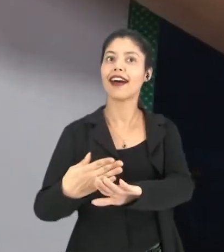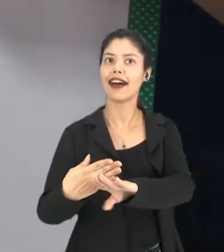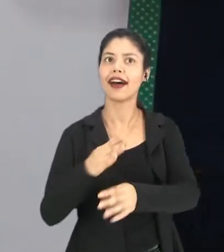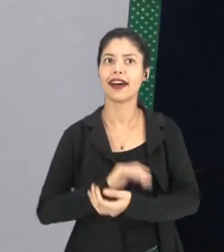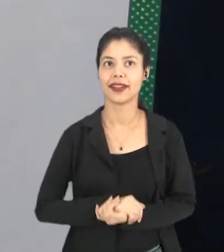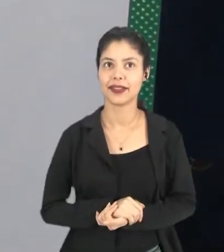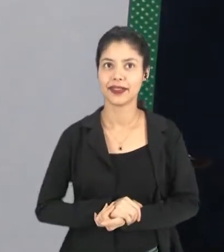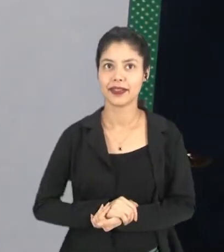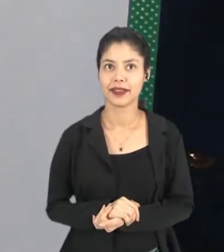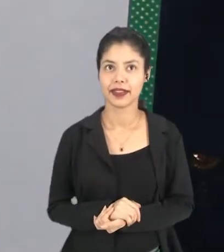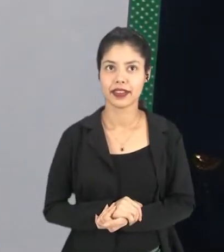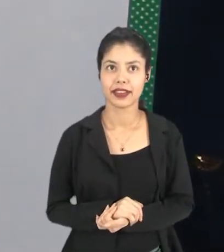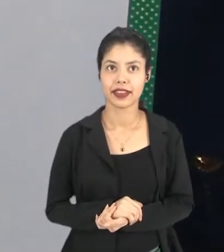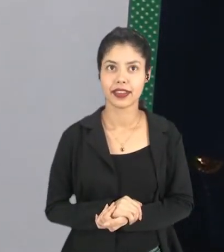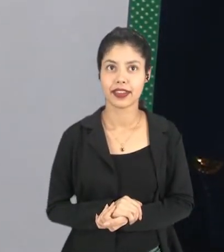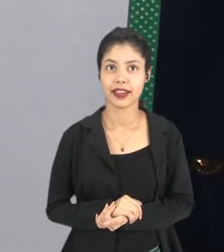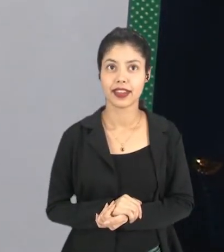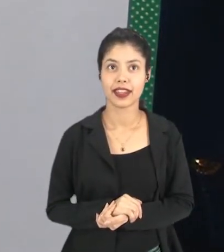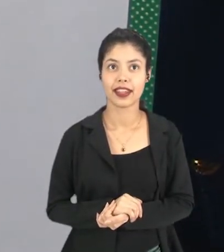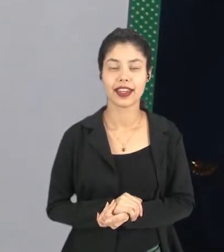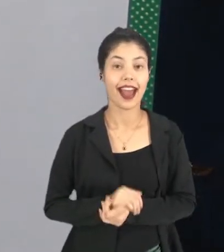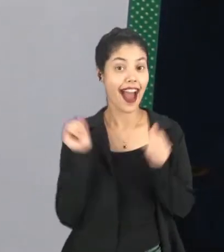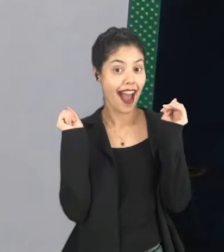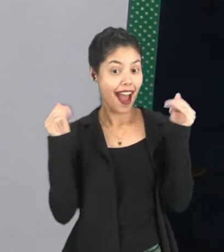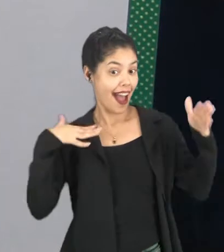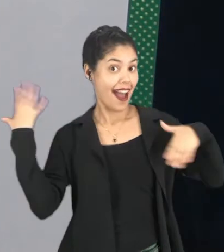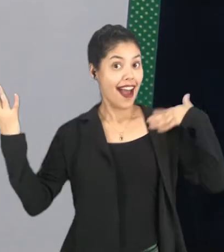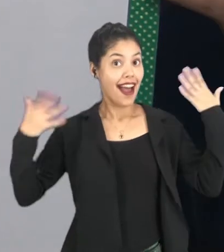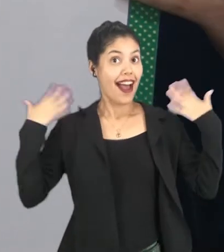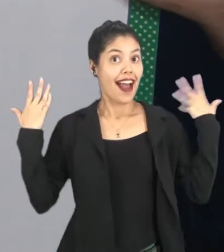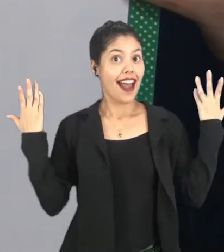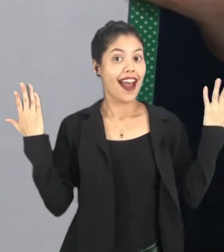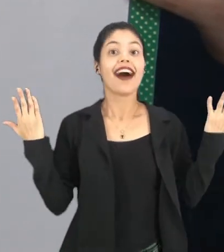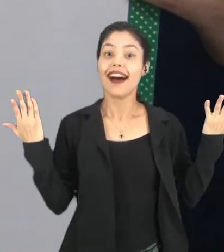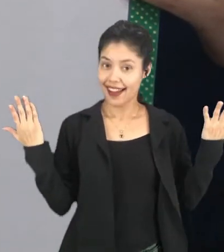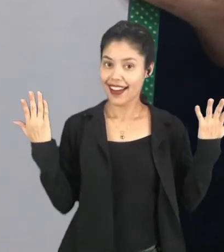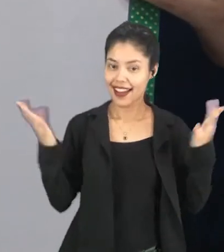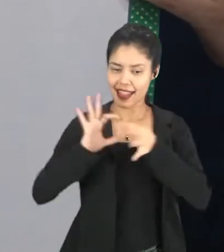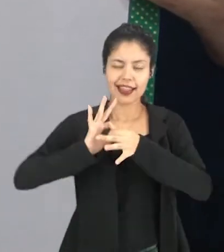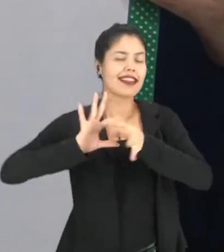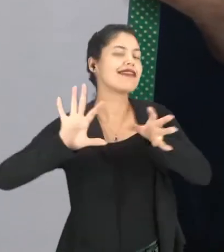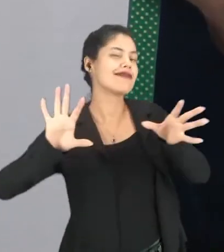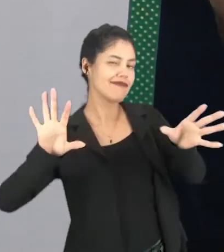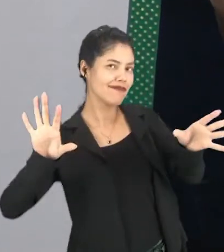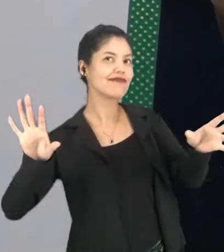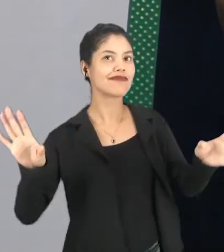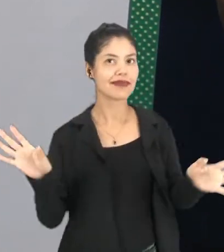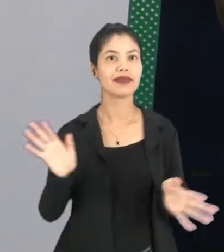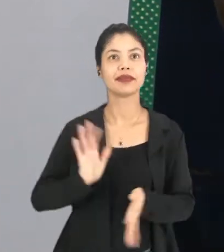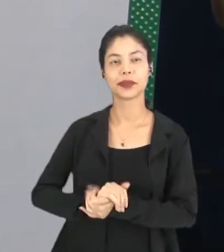brancas são alegres e francas.